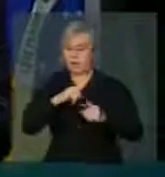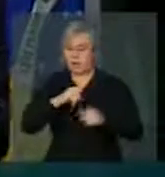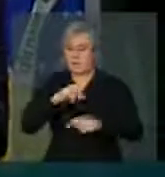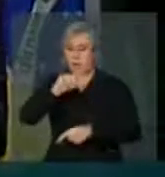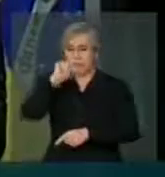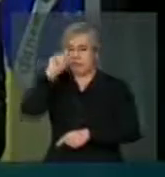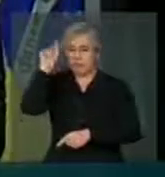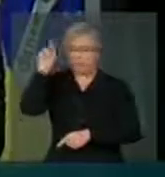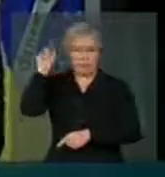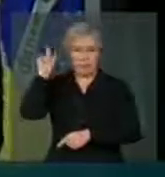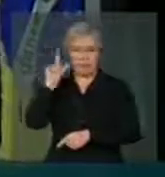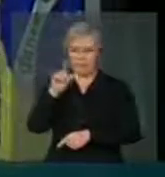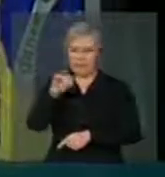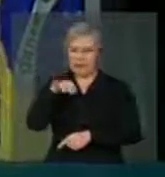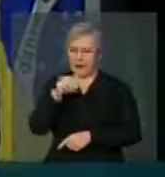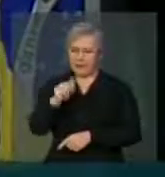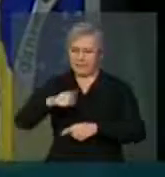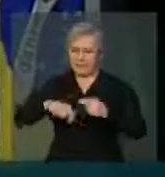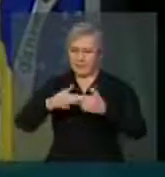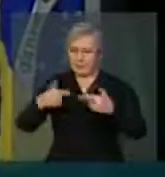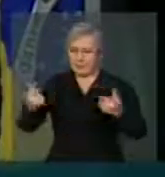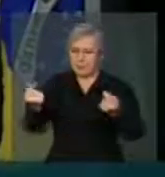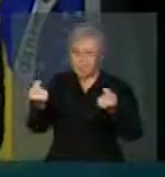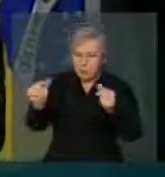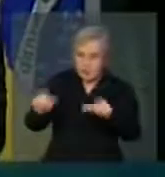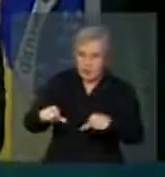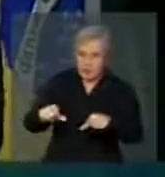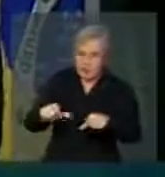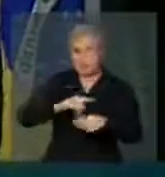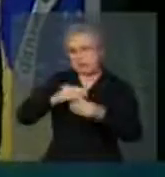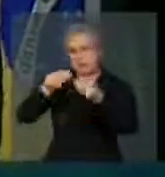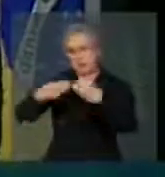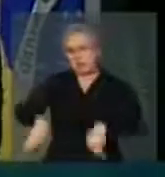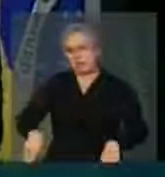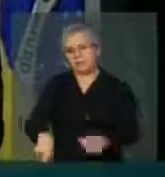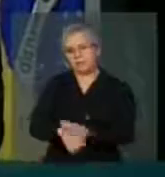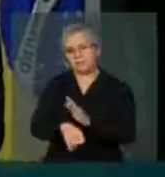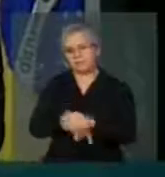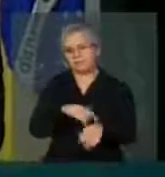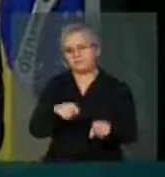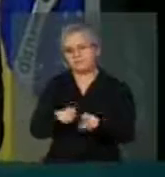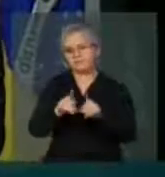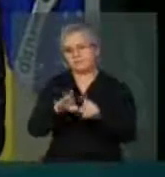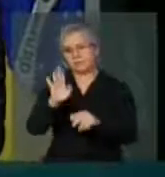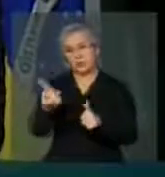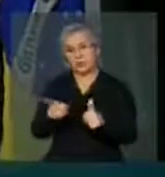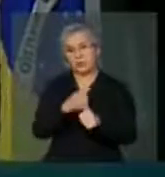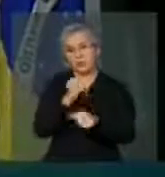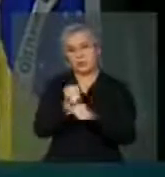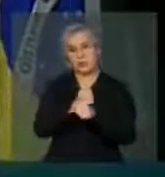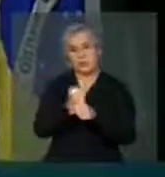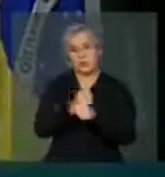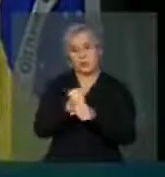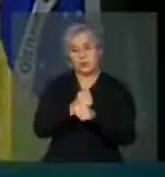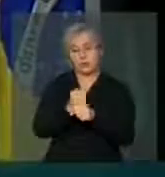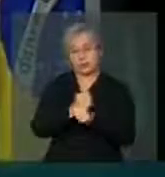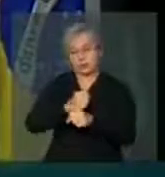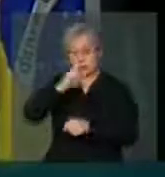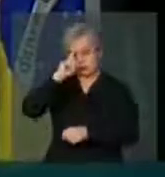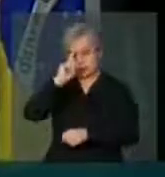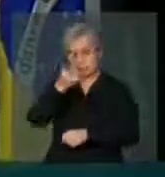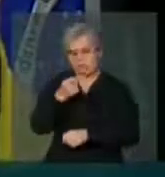de 0,99. As suas inabilidades foram sentidas já no primeiro mandato. Arrogante